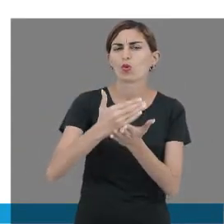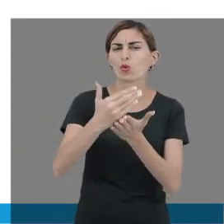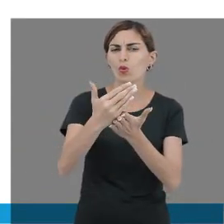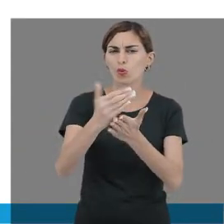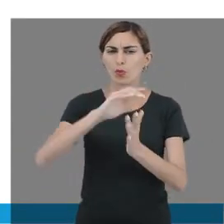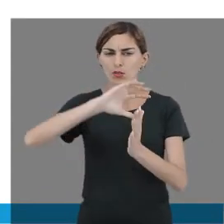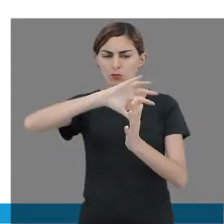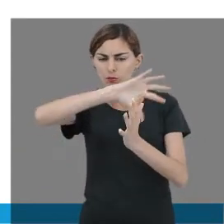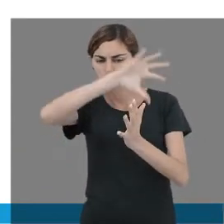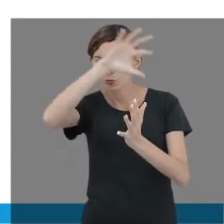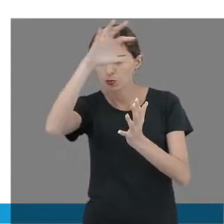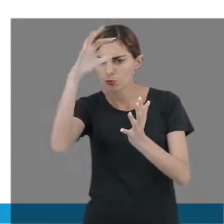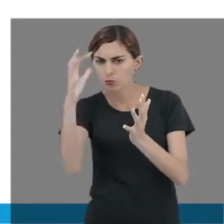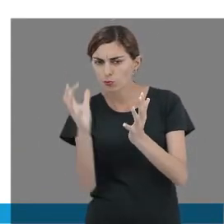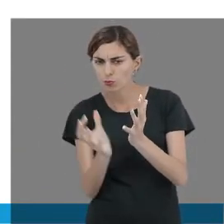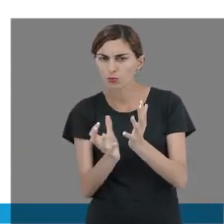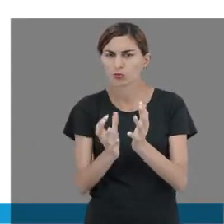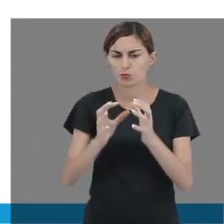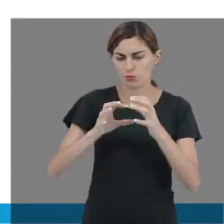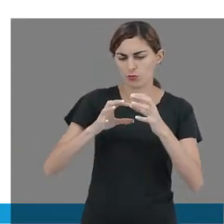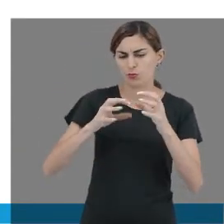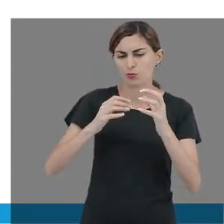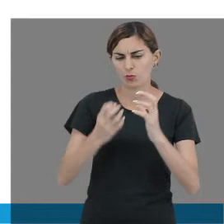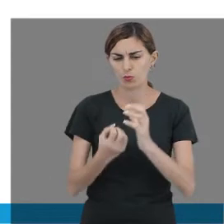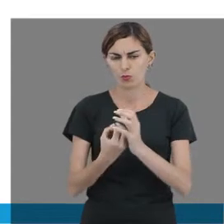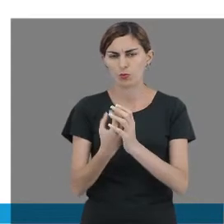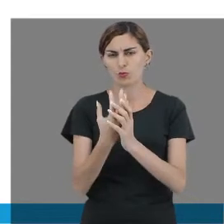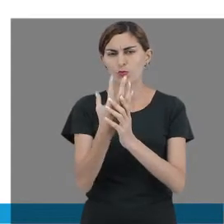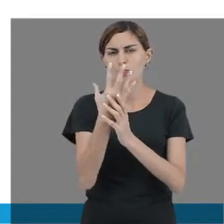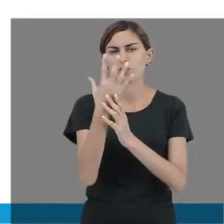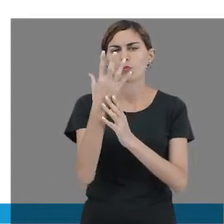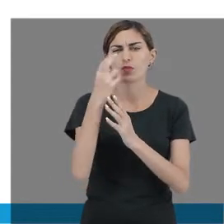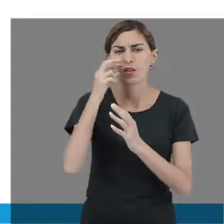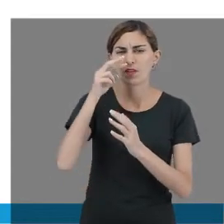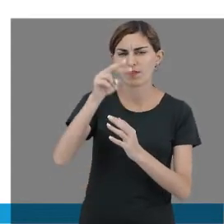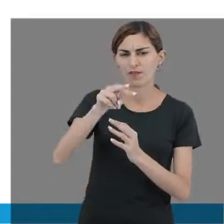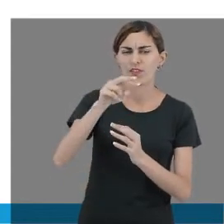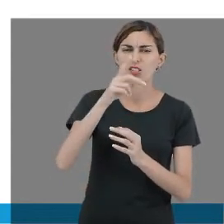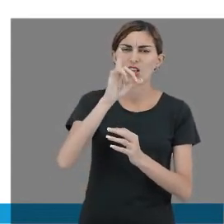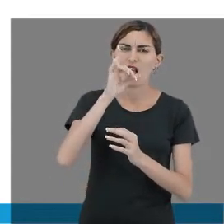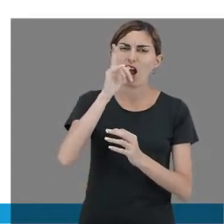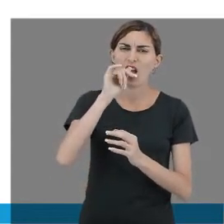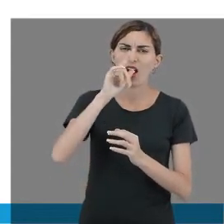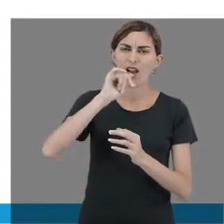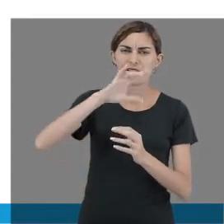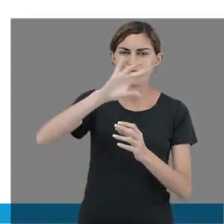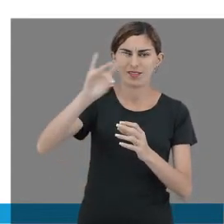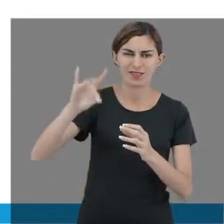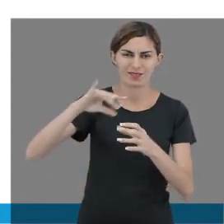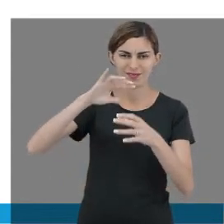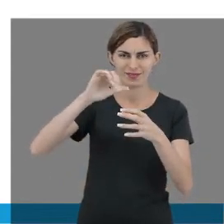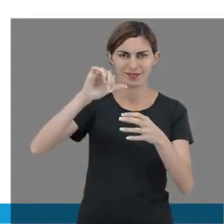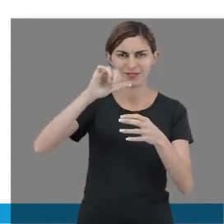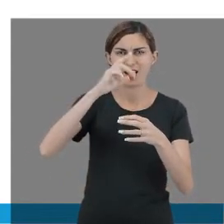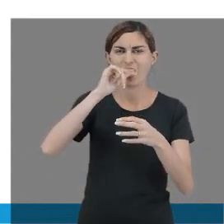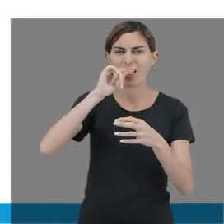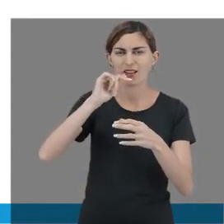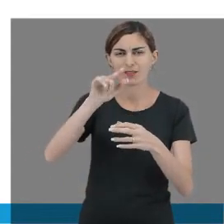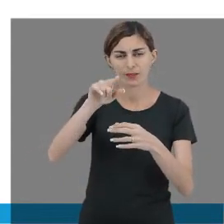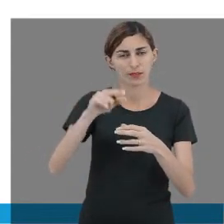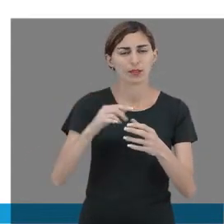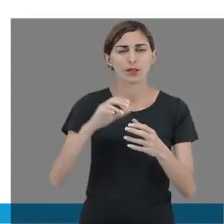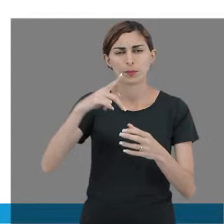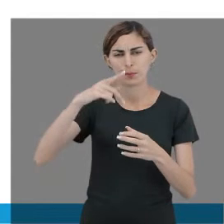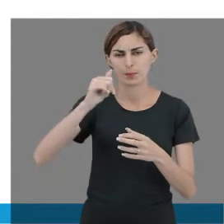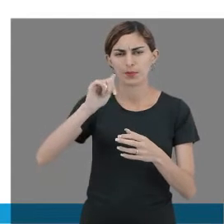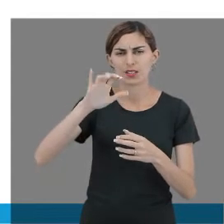redondo, começa a aumentar, afastar a sutura e praticamente a gente só vê líquido nesse tecido. E interessante que esse paciente ele não tinha sintoma nenhum,